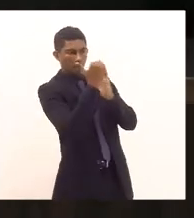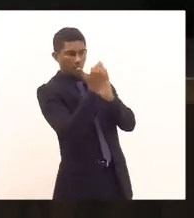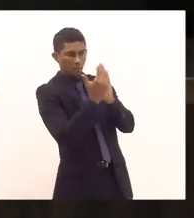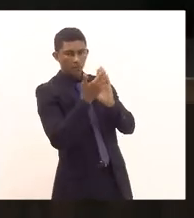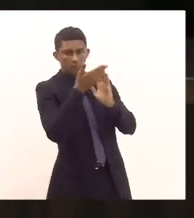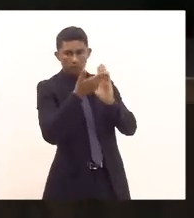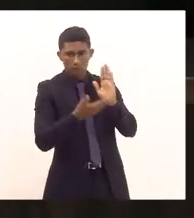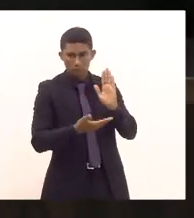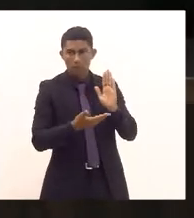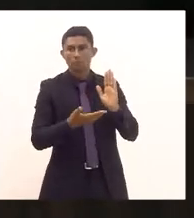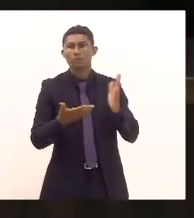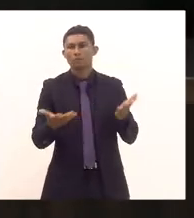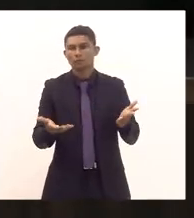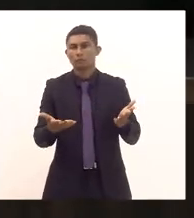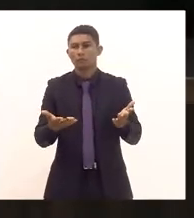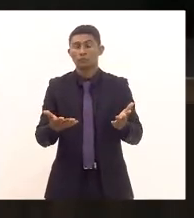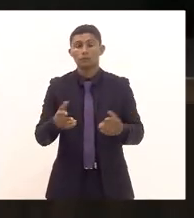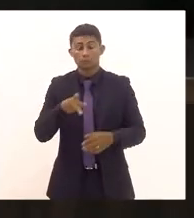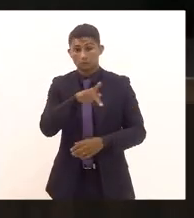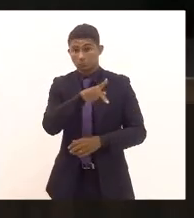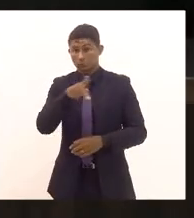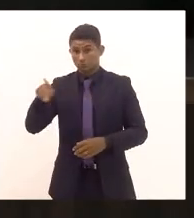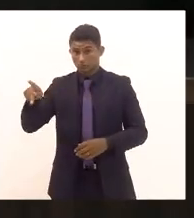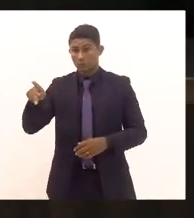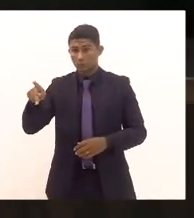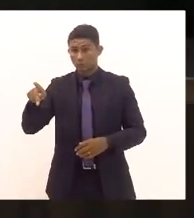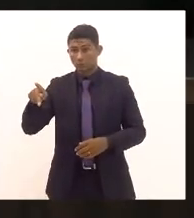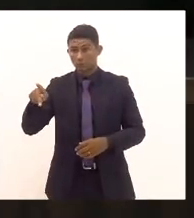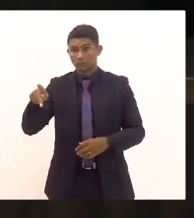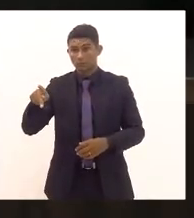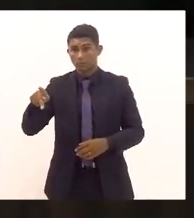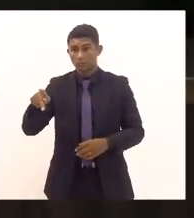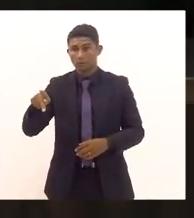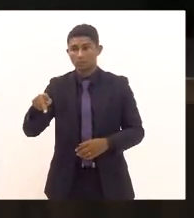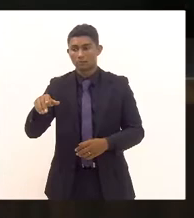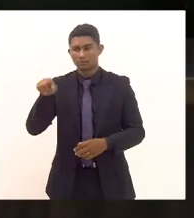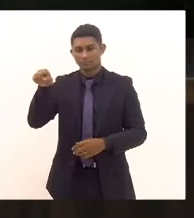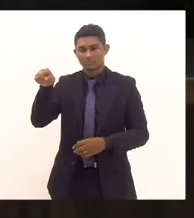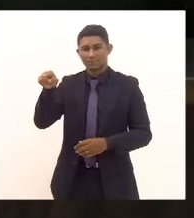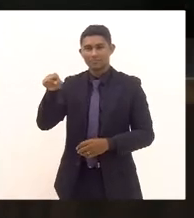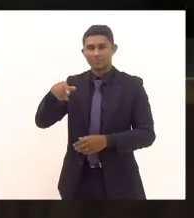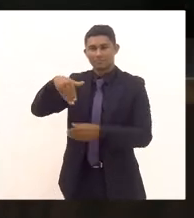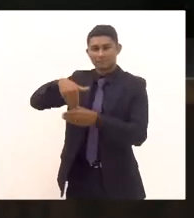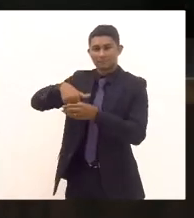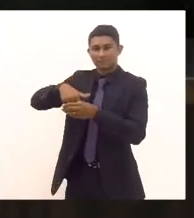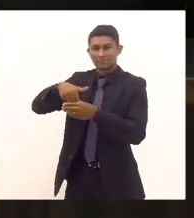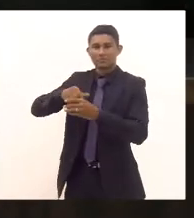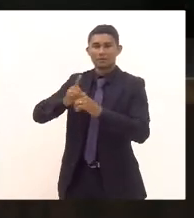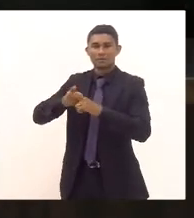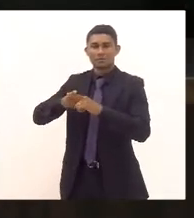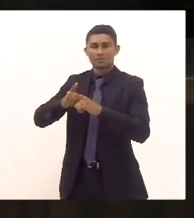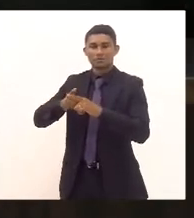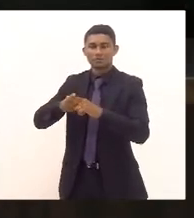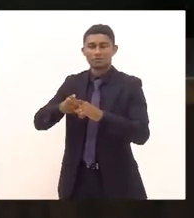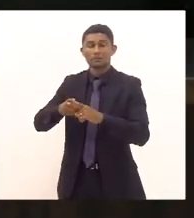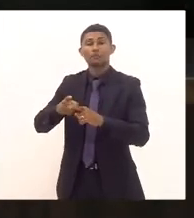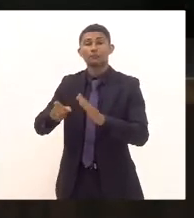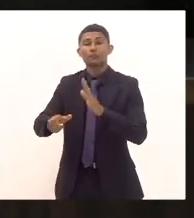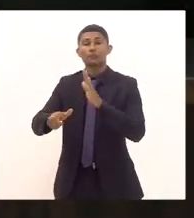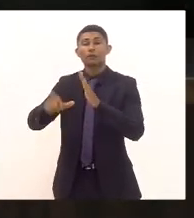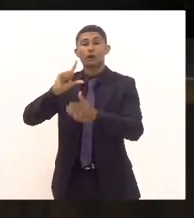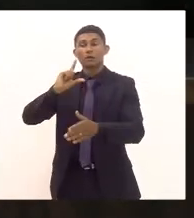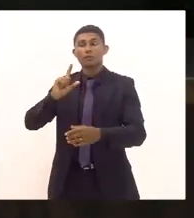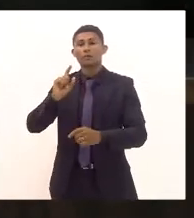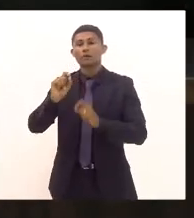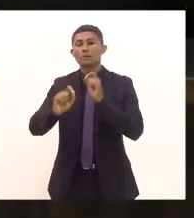na ordem do dia presidência antes de conceder a declaração de voto ao Deputado Dr Serginho volta